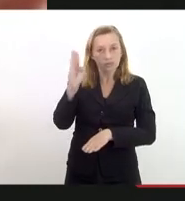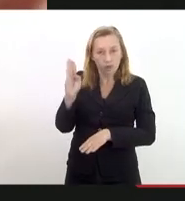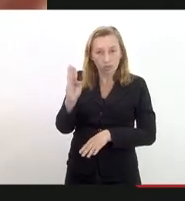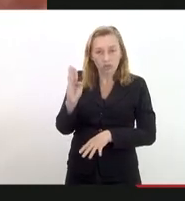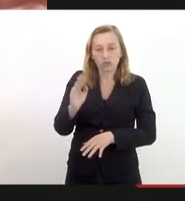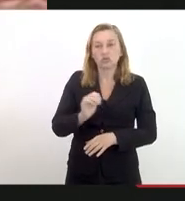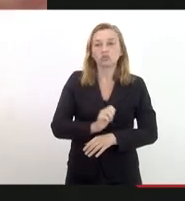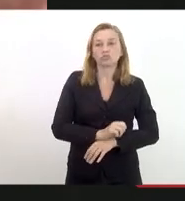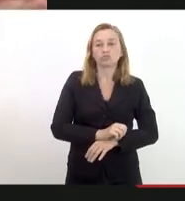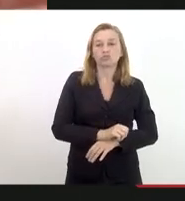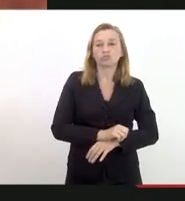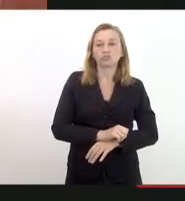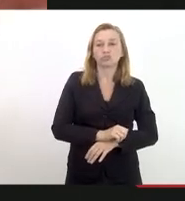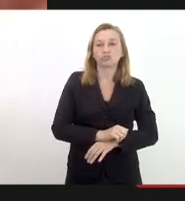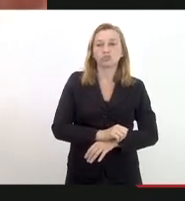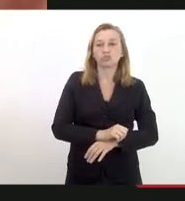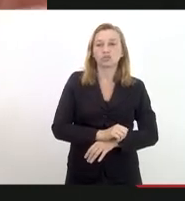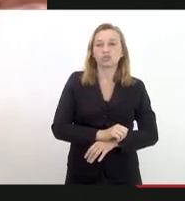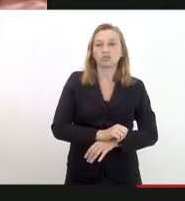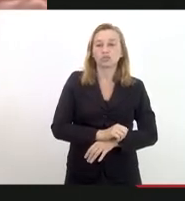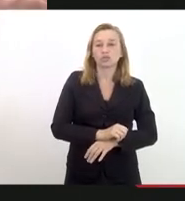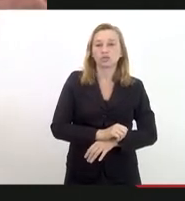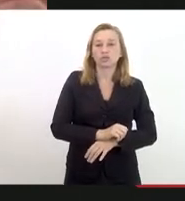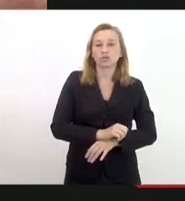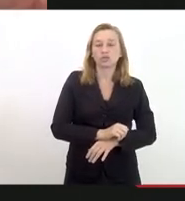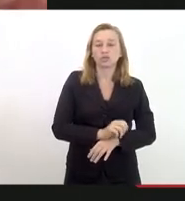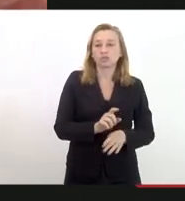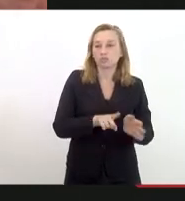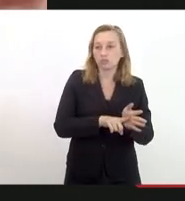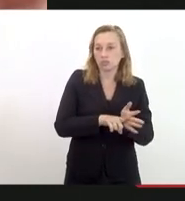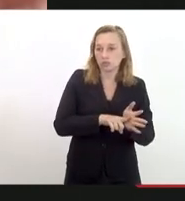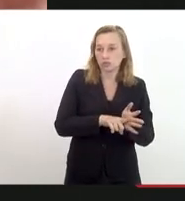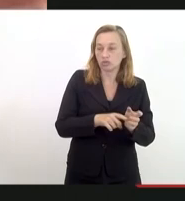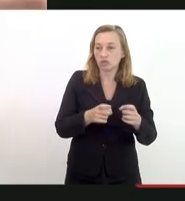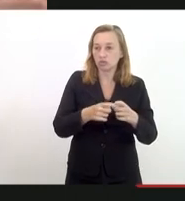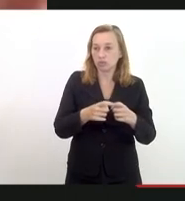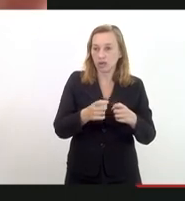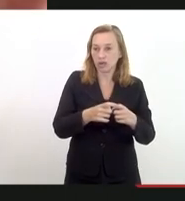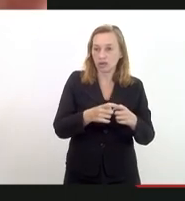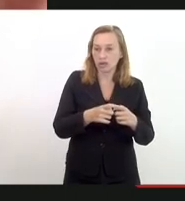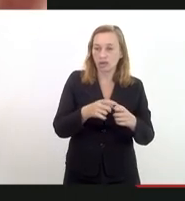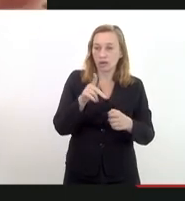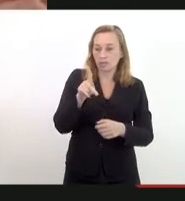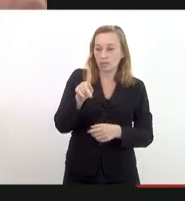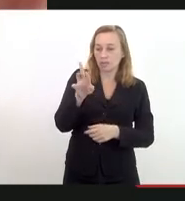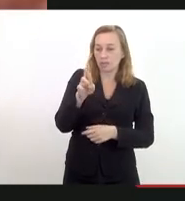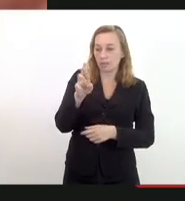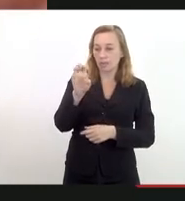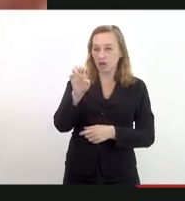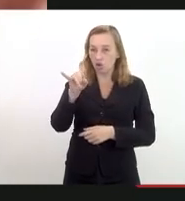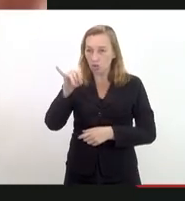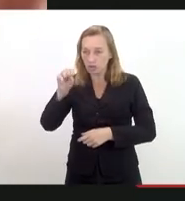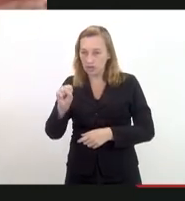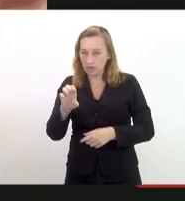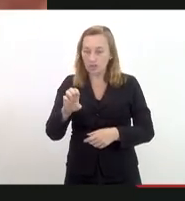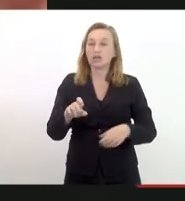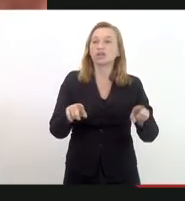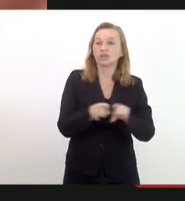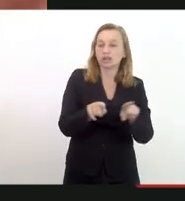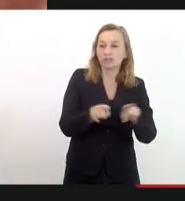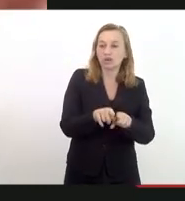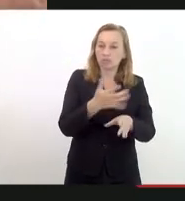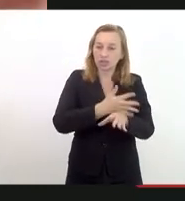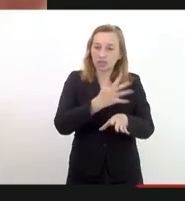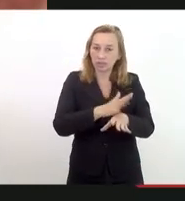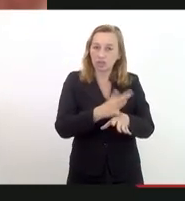principalmente, um diagnóstico precoce e um tratamento adequado para poder evitar as complicações relacionadas à